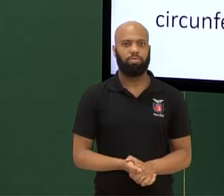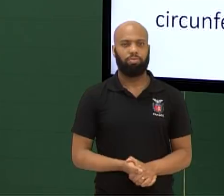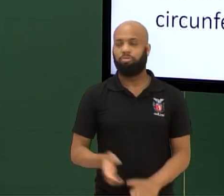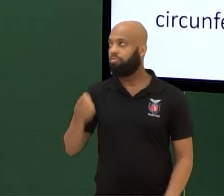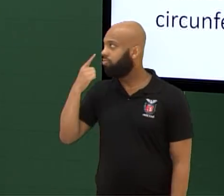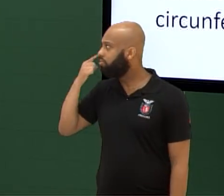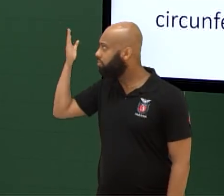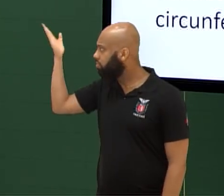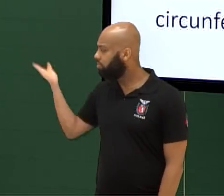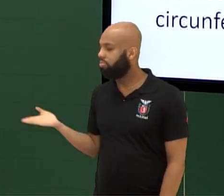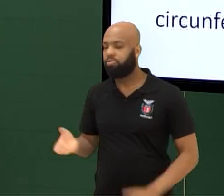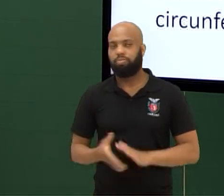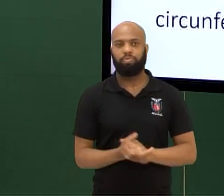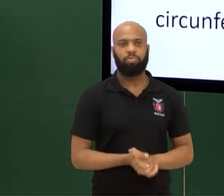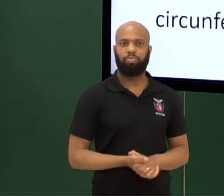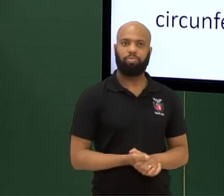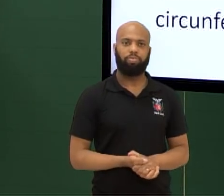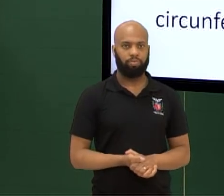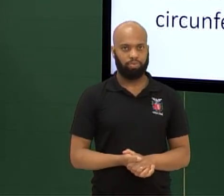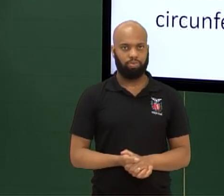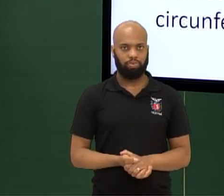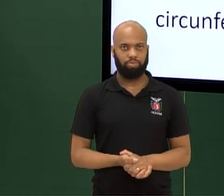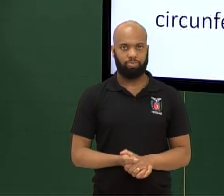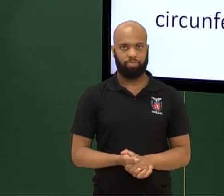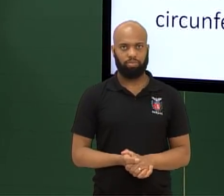o 8. 2 vezes 8 é